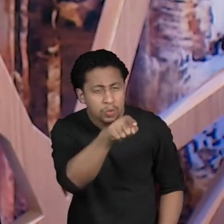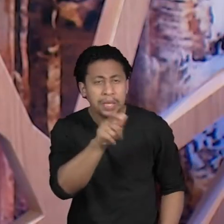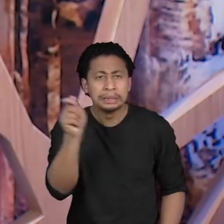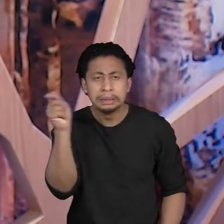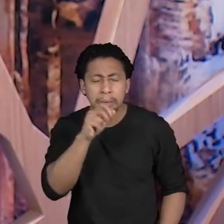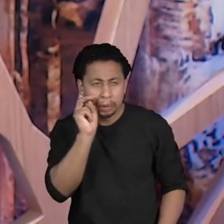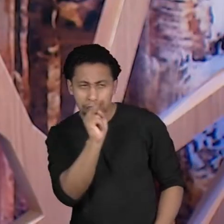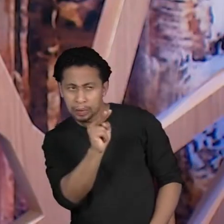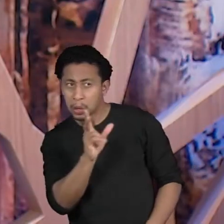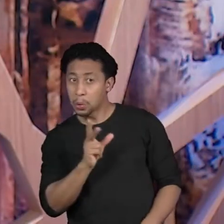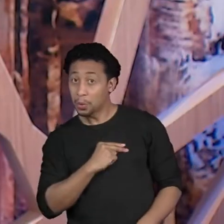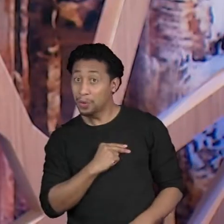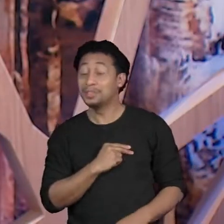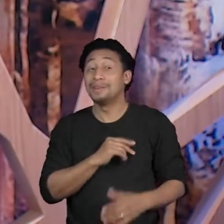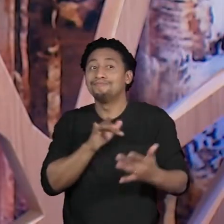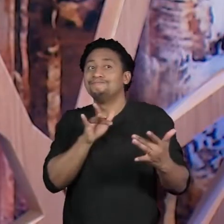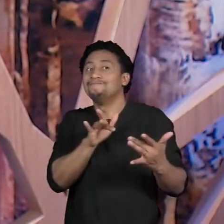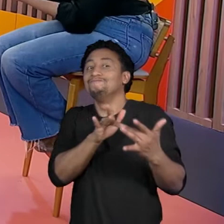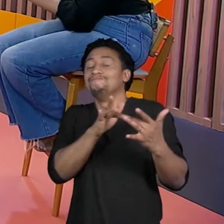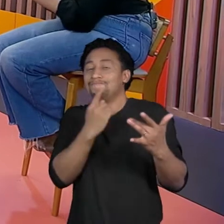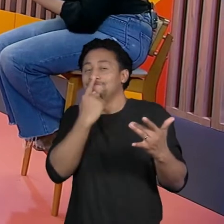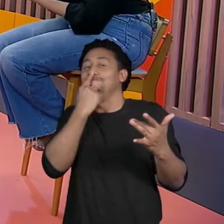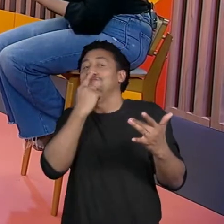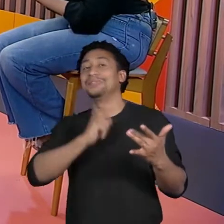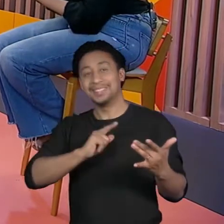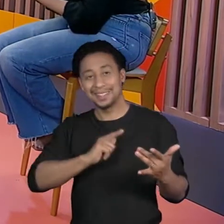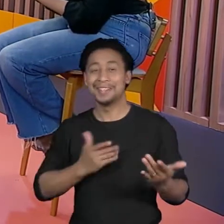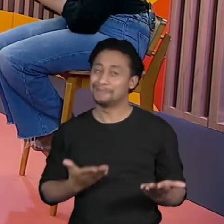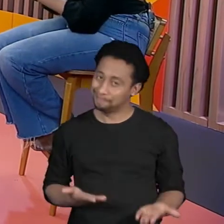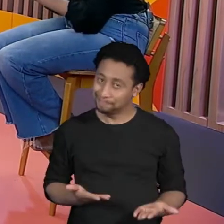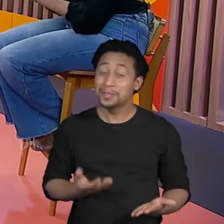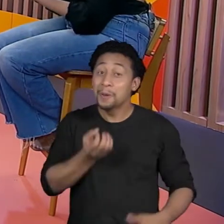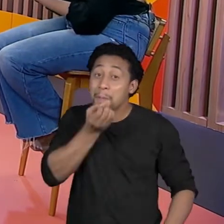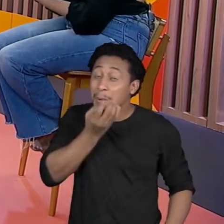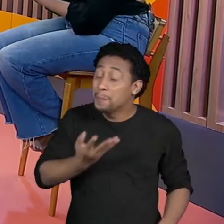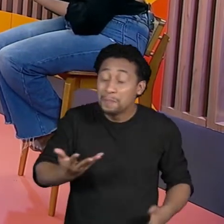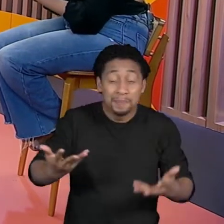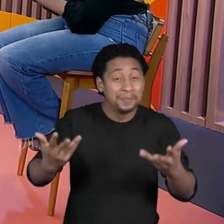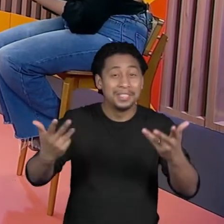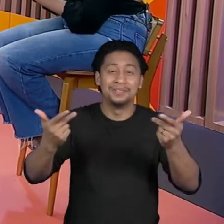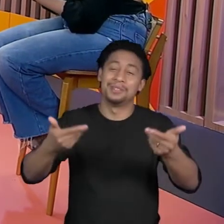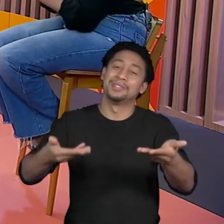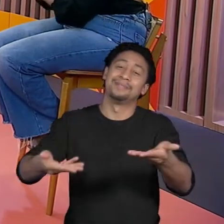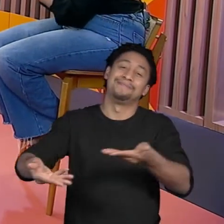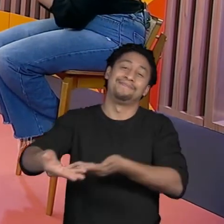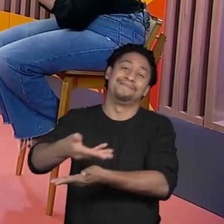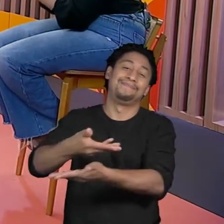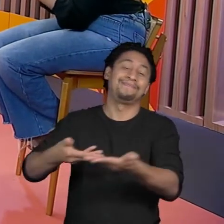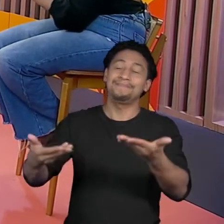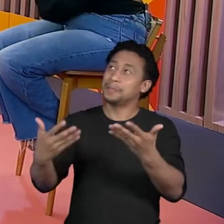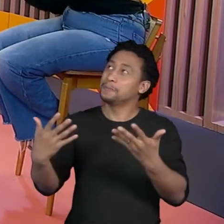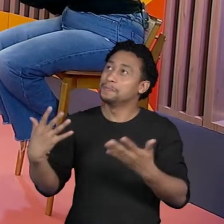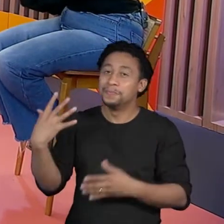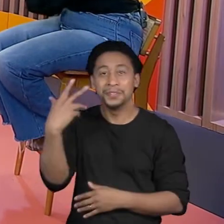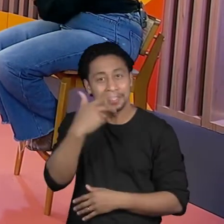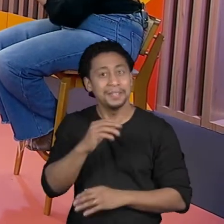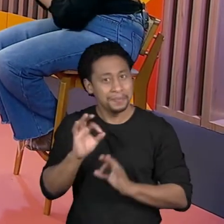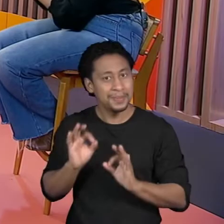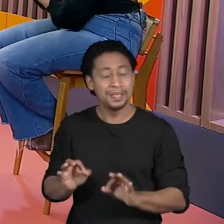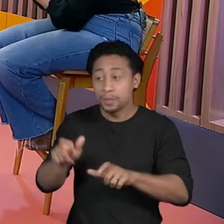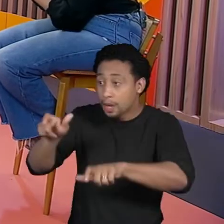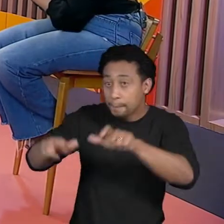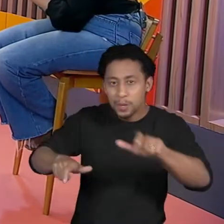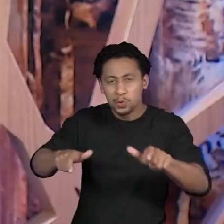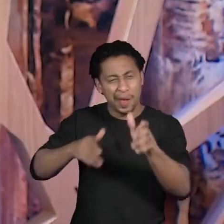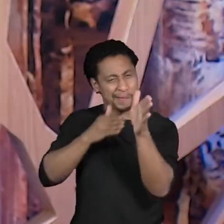quem você é. E é como você falou, né? De repente a gente está ali. Você escuta todo dia um programa de rádio e um dia você abre o YouTube e vê, nossa, esse é o